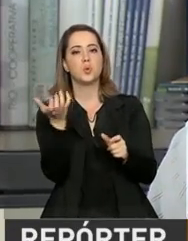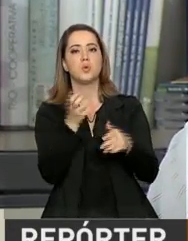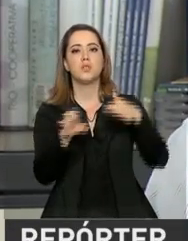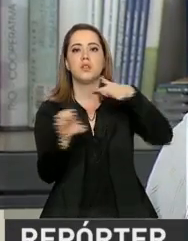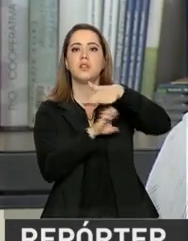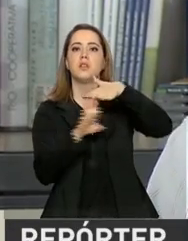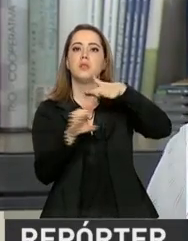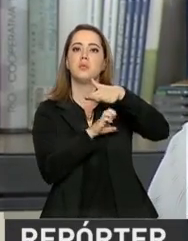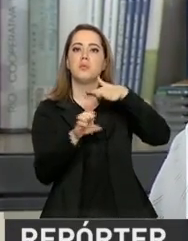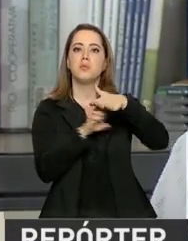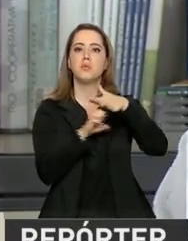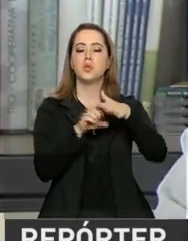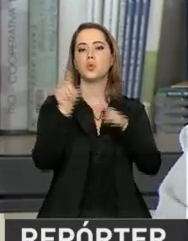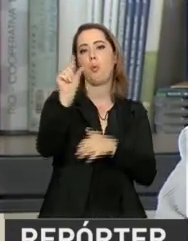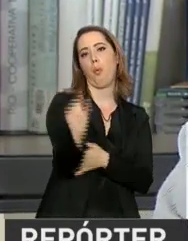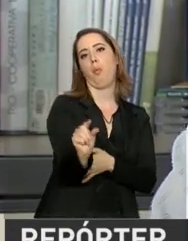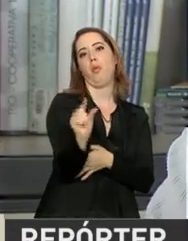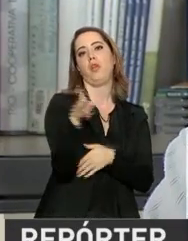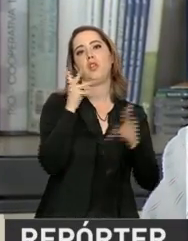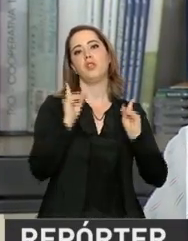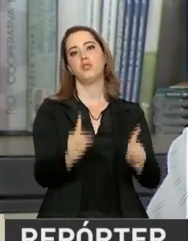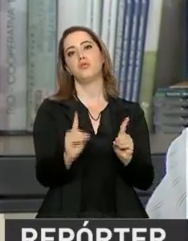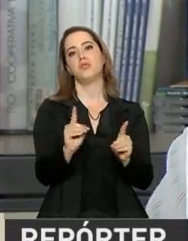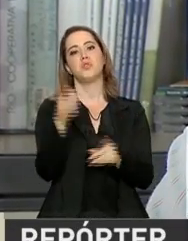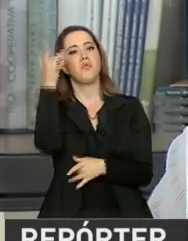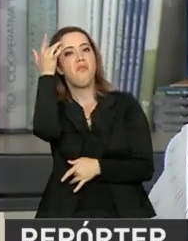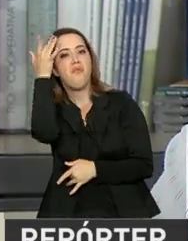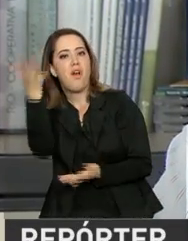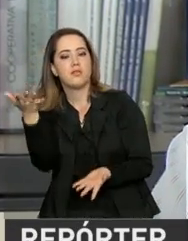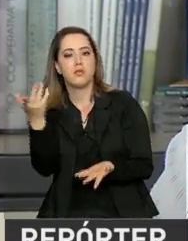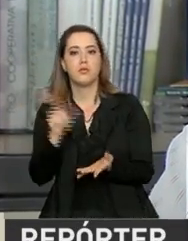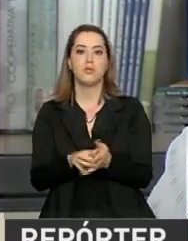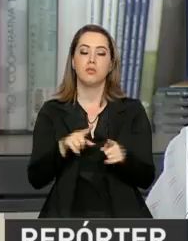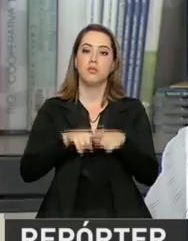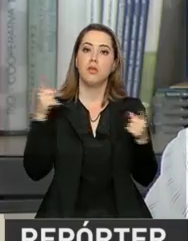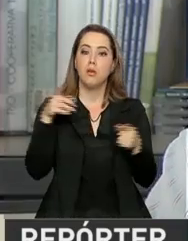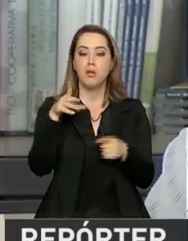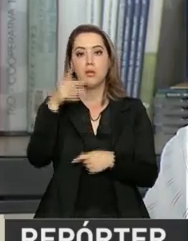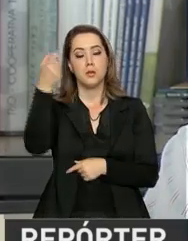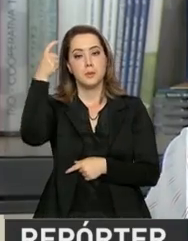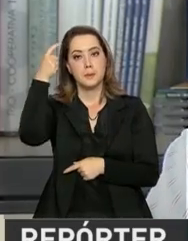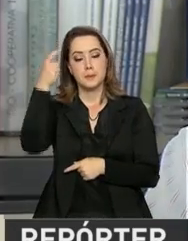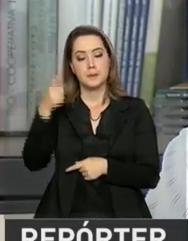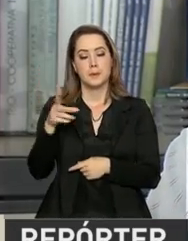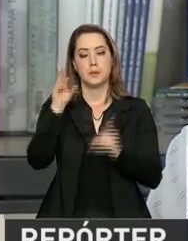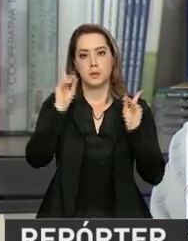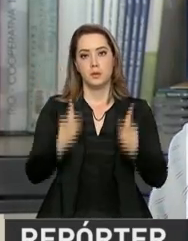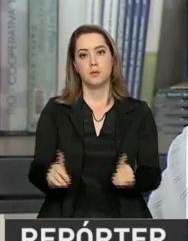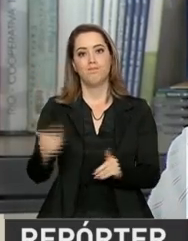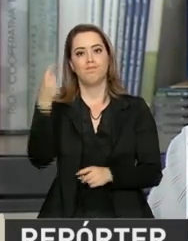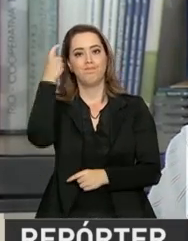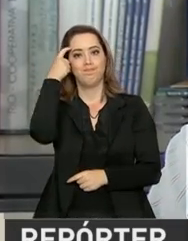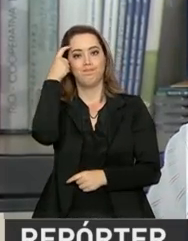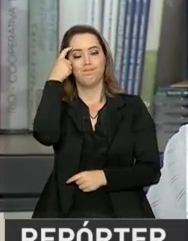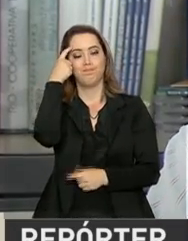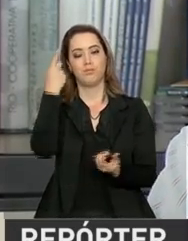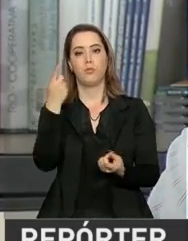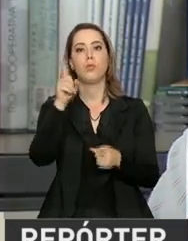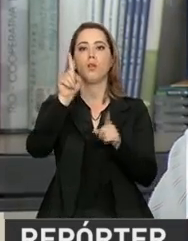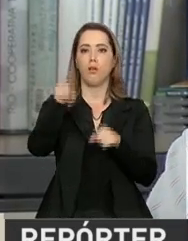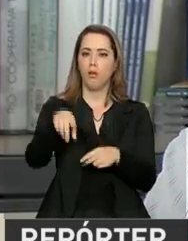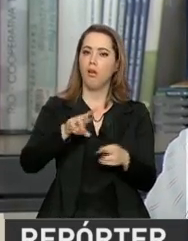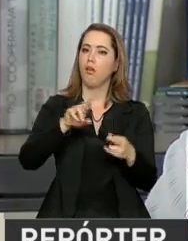pequena que seja fácil de contornar né agora o deficiente intelectual não a a a maneira de